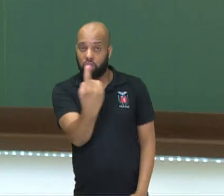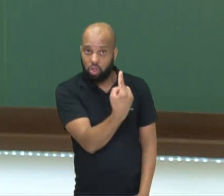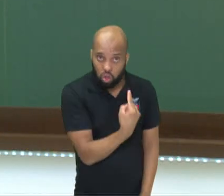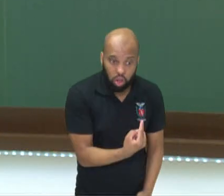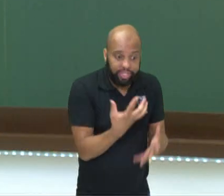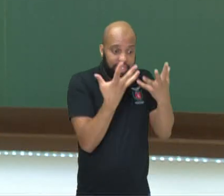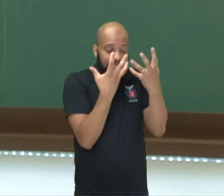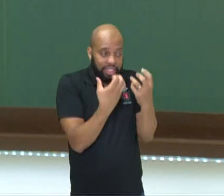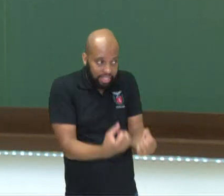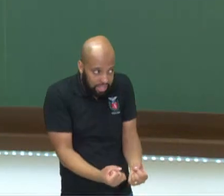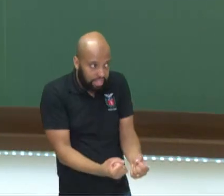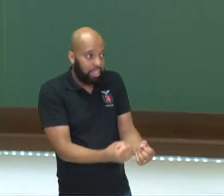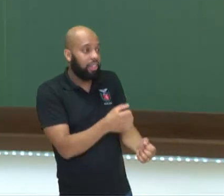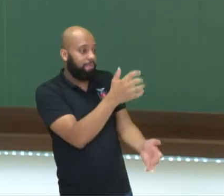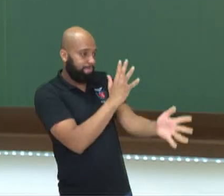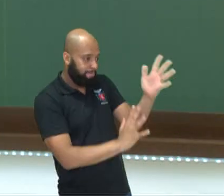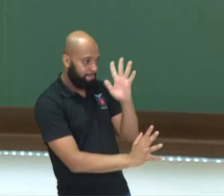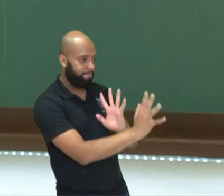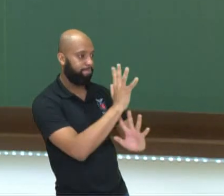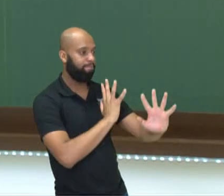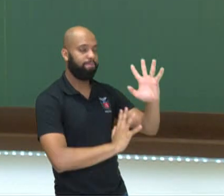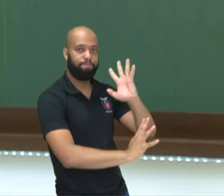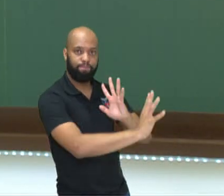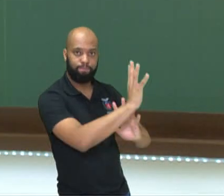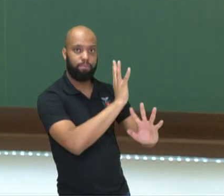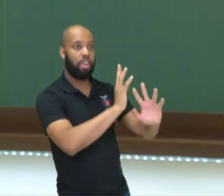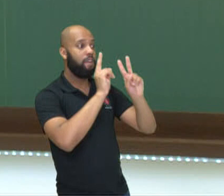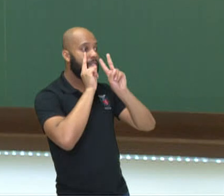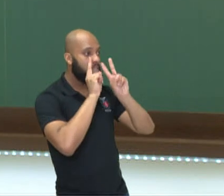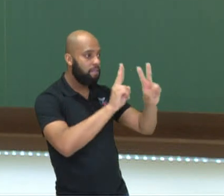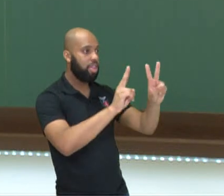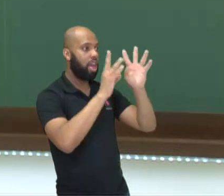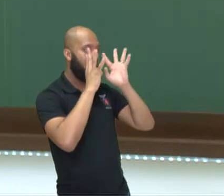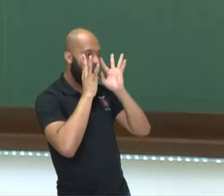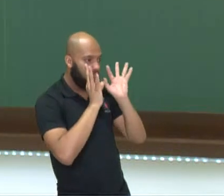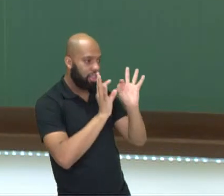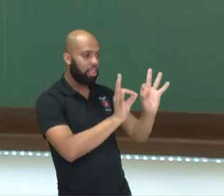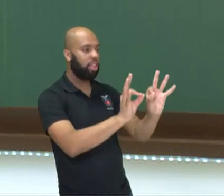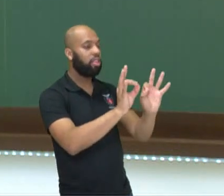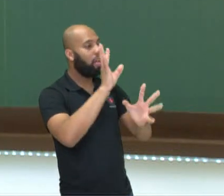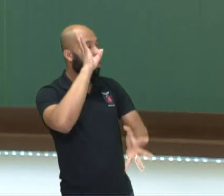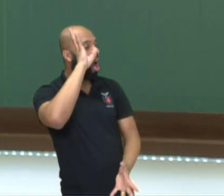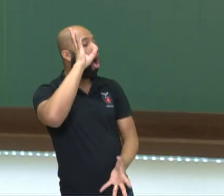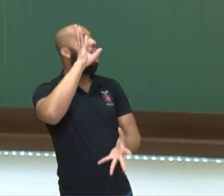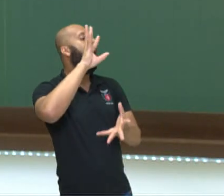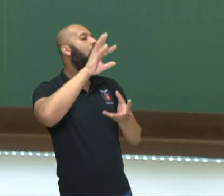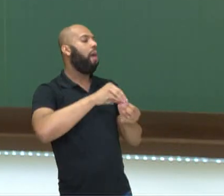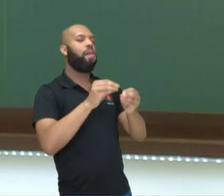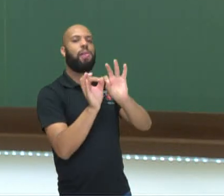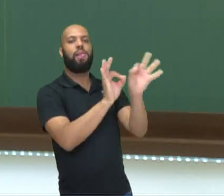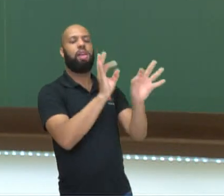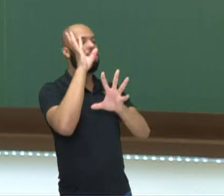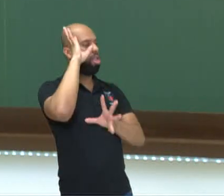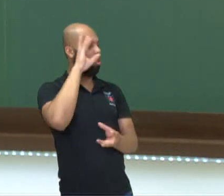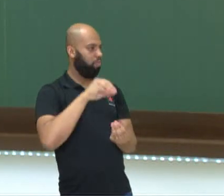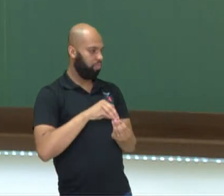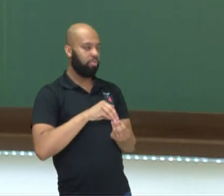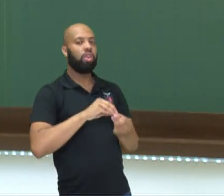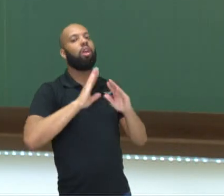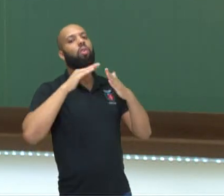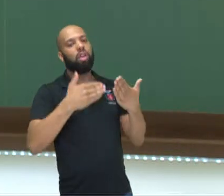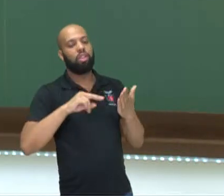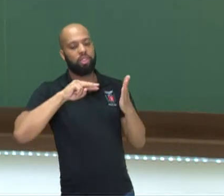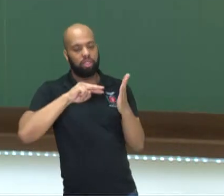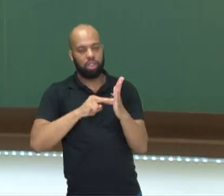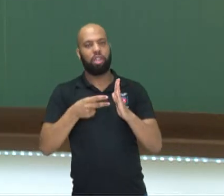a exercer a habilidade, a técnica da escuta ativa, basicamente nós